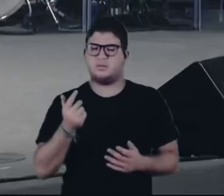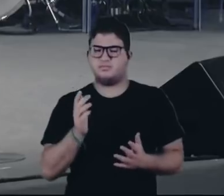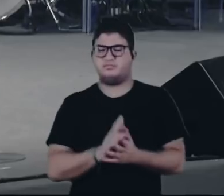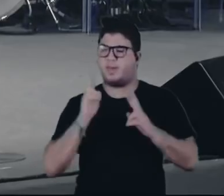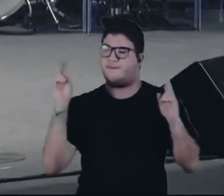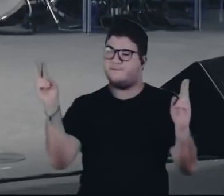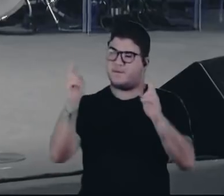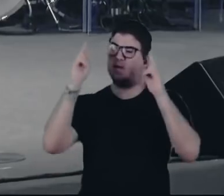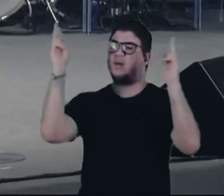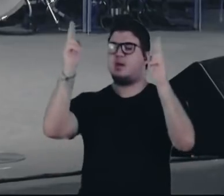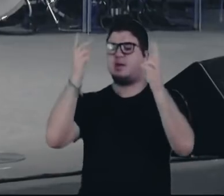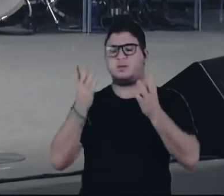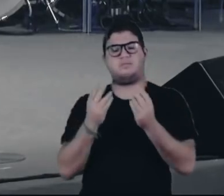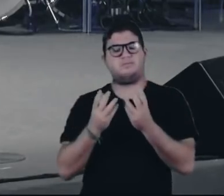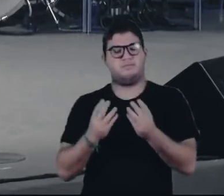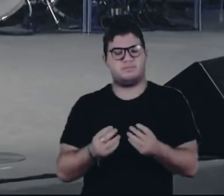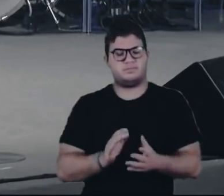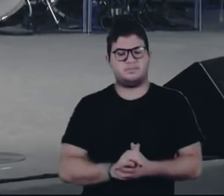vale muito.